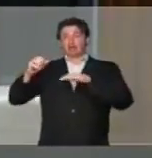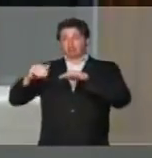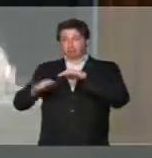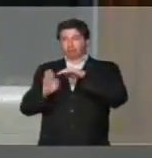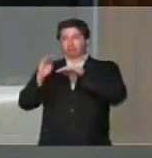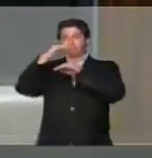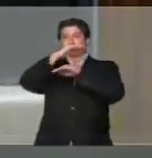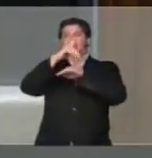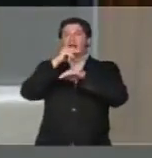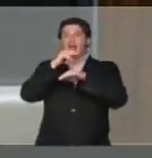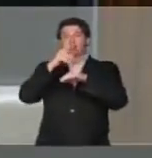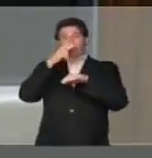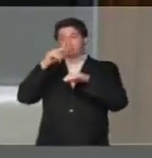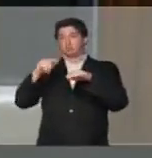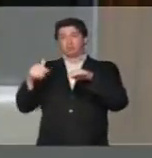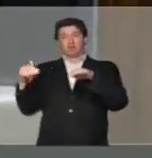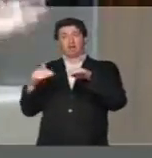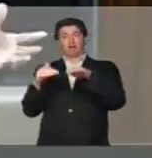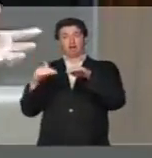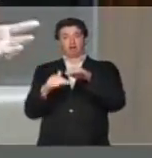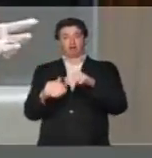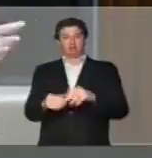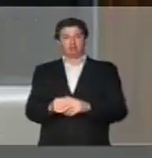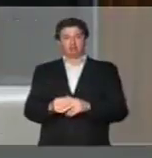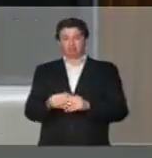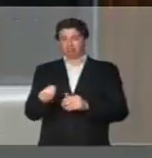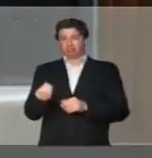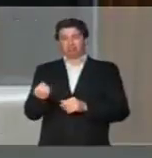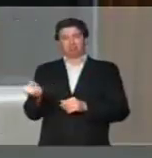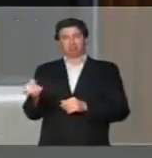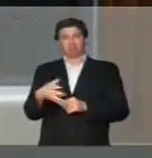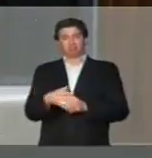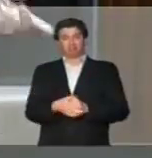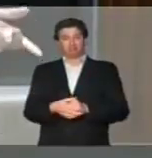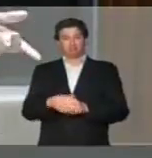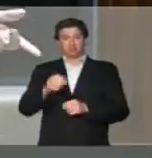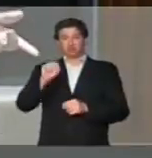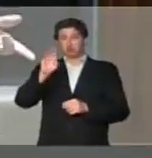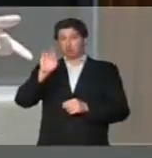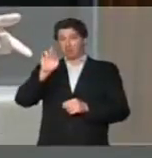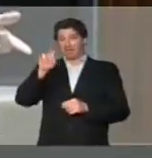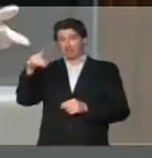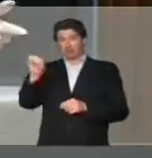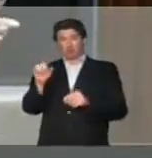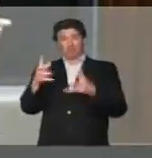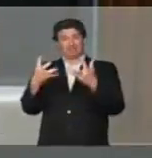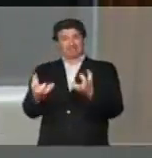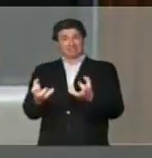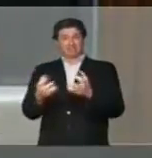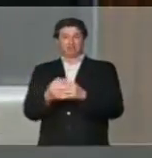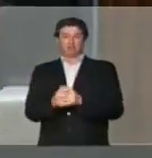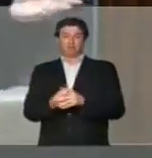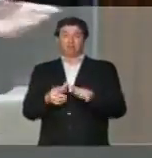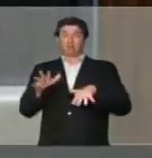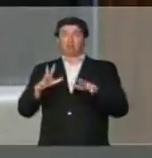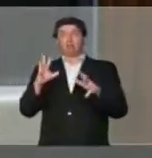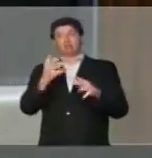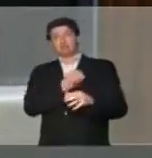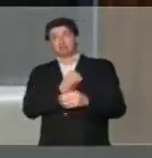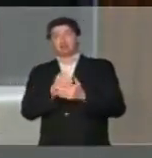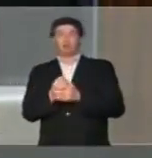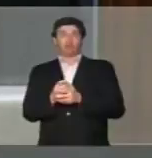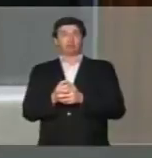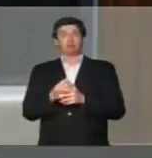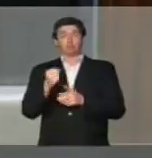adutora para o volume morto, para o porão do lado de Sobradinho, que está seco, é que talvez salve